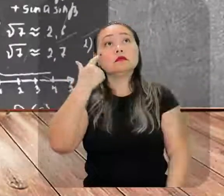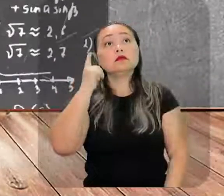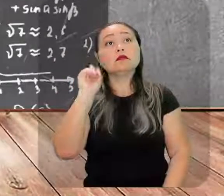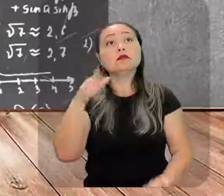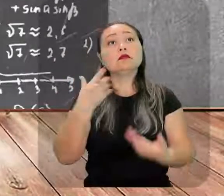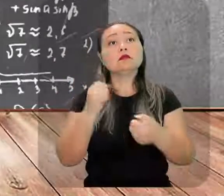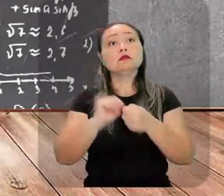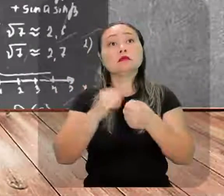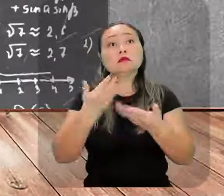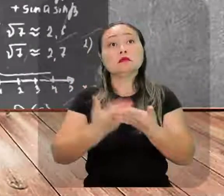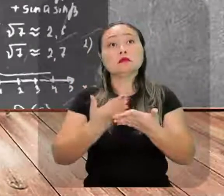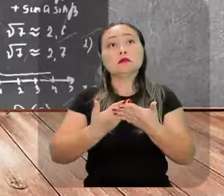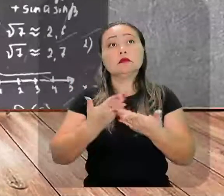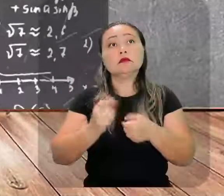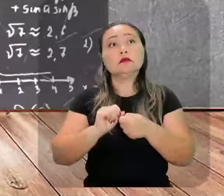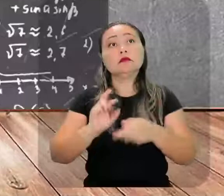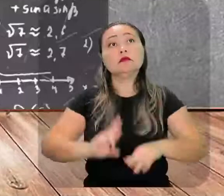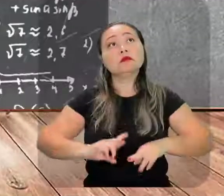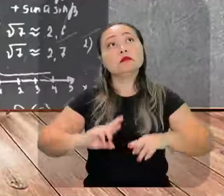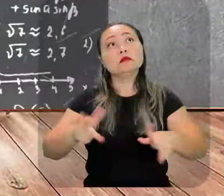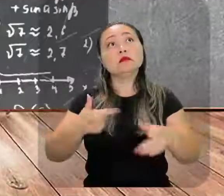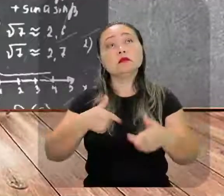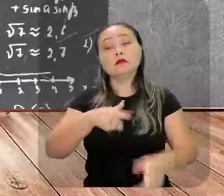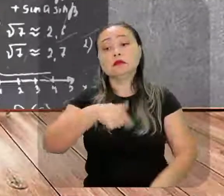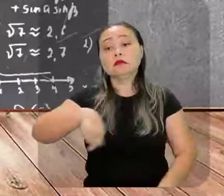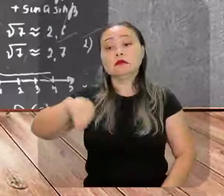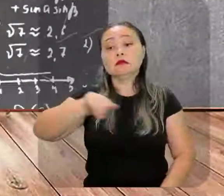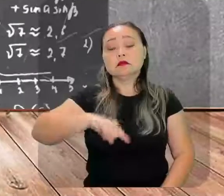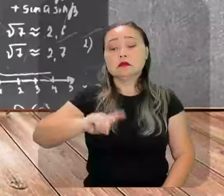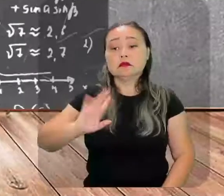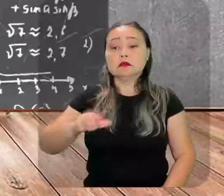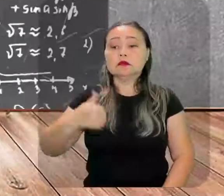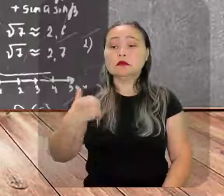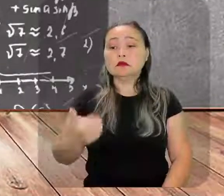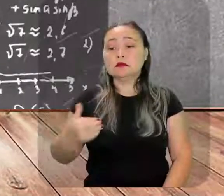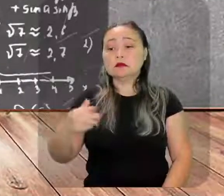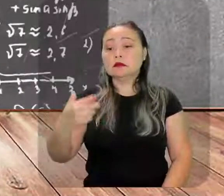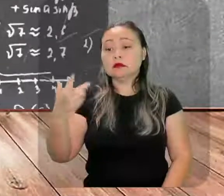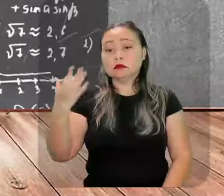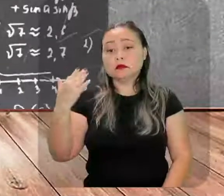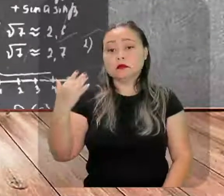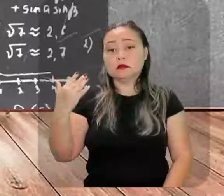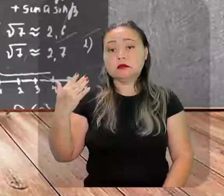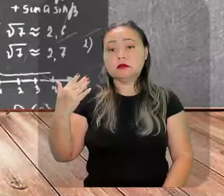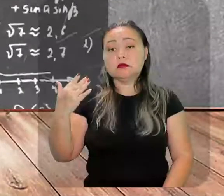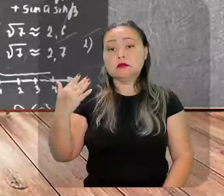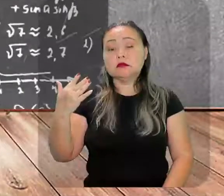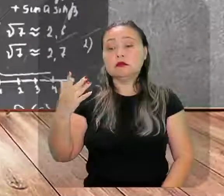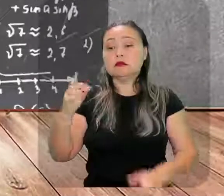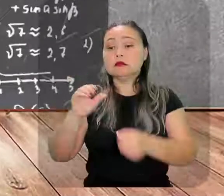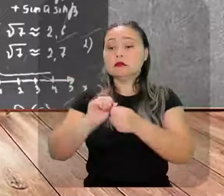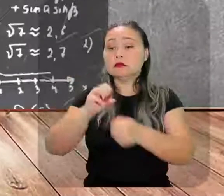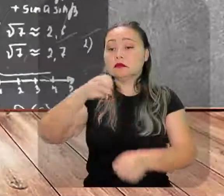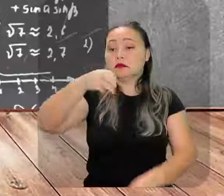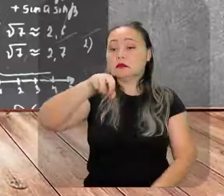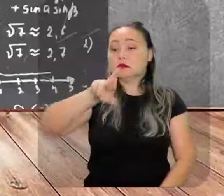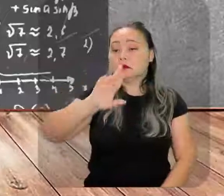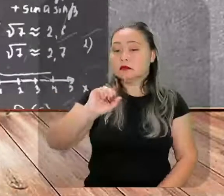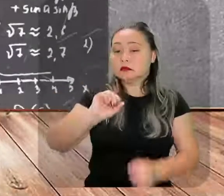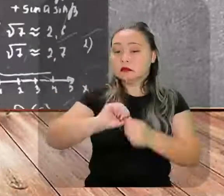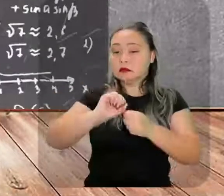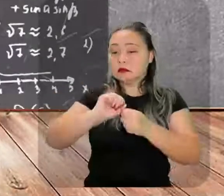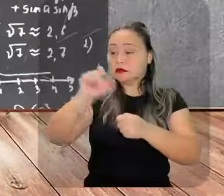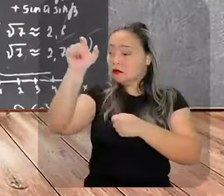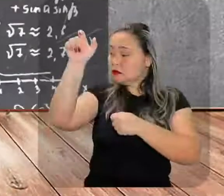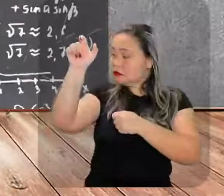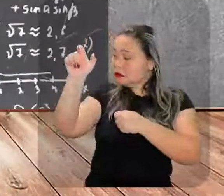umas aulas diferentes para vocês. Né? Não sei se não é do tempo deles, é claro, não é? O Mr. M, aquele que